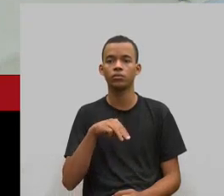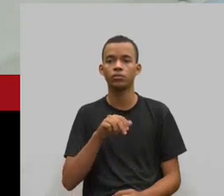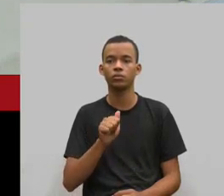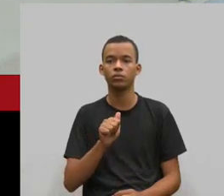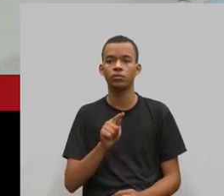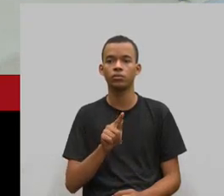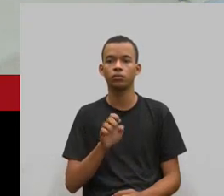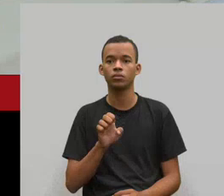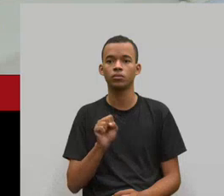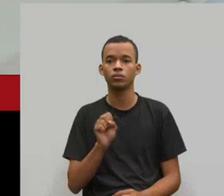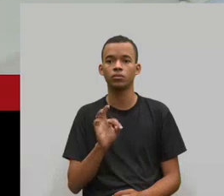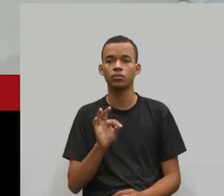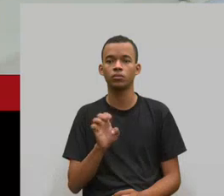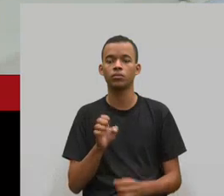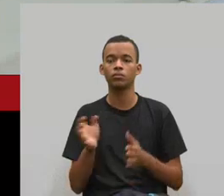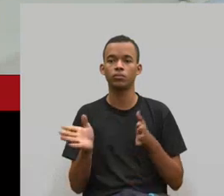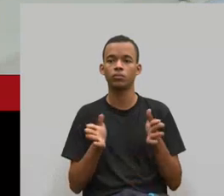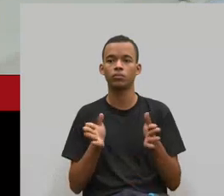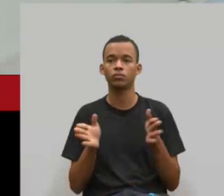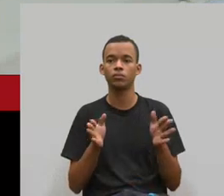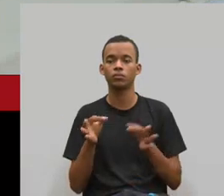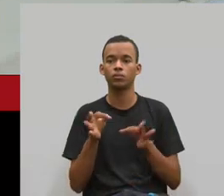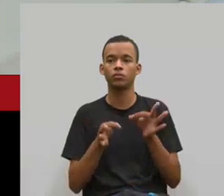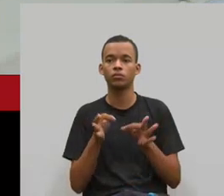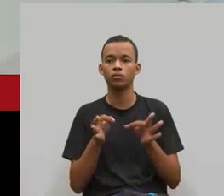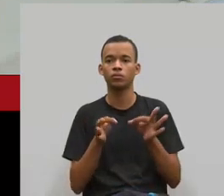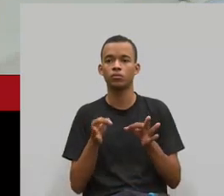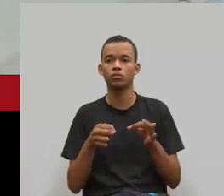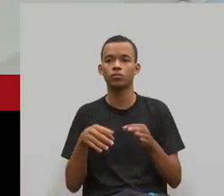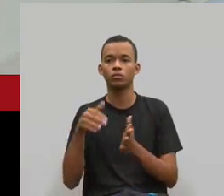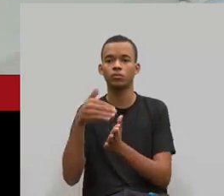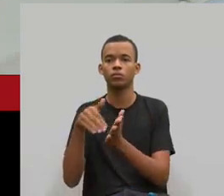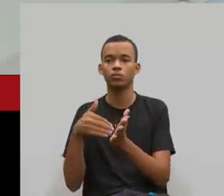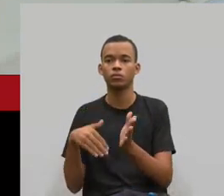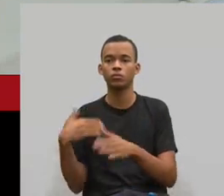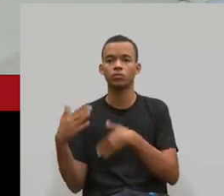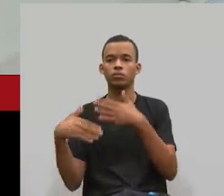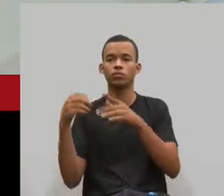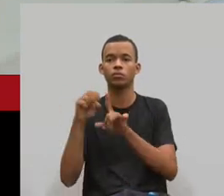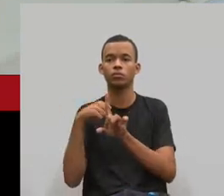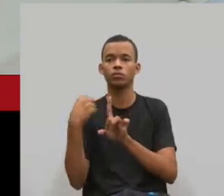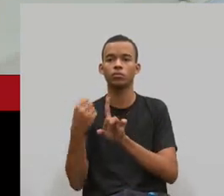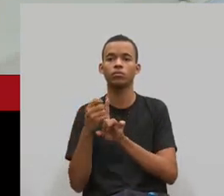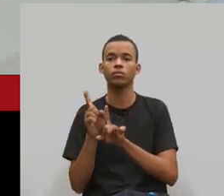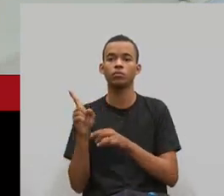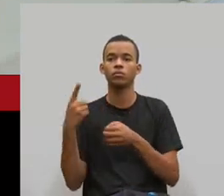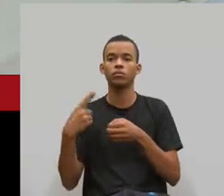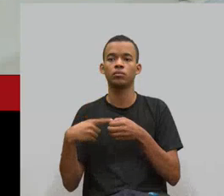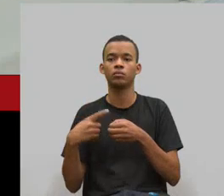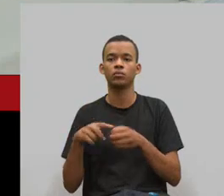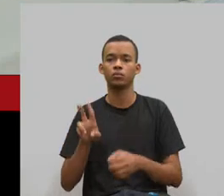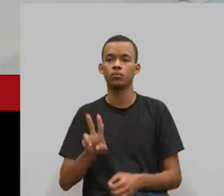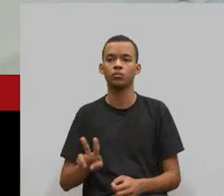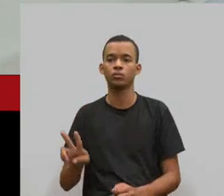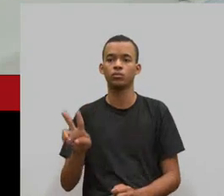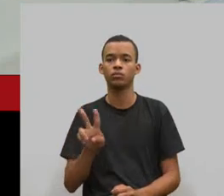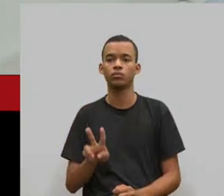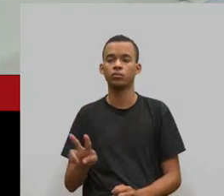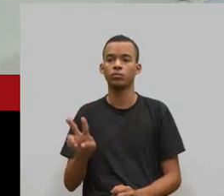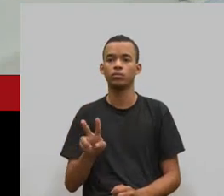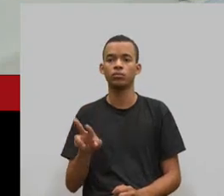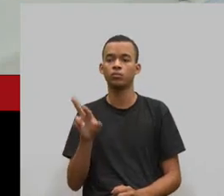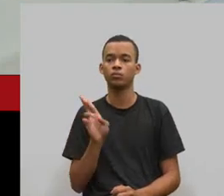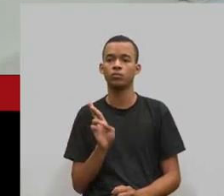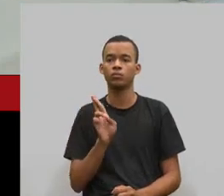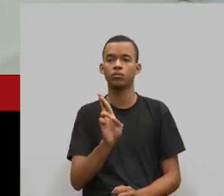piro juríd secretaria municial de Desenvolvimento Social de vespasian representando anda